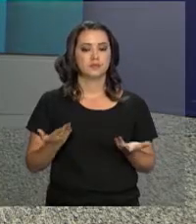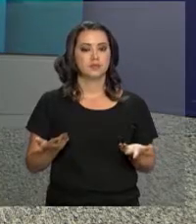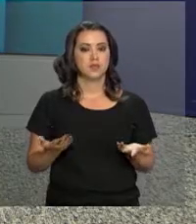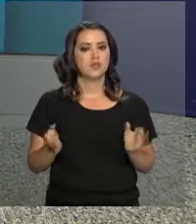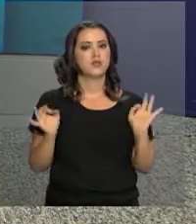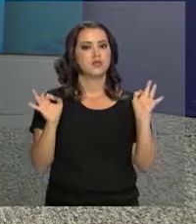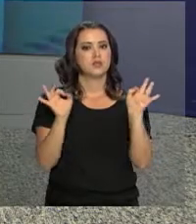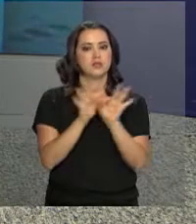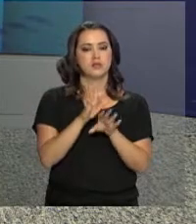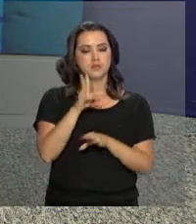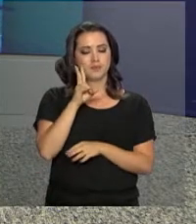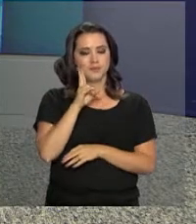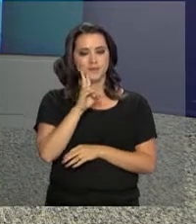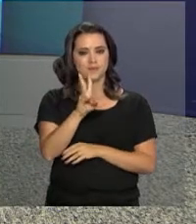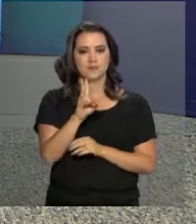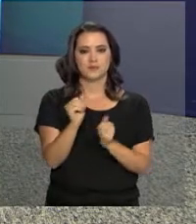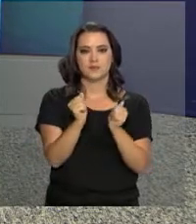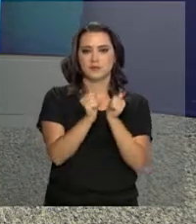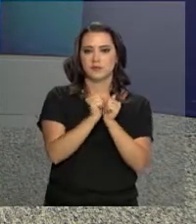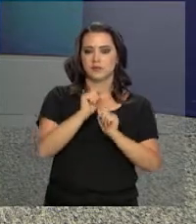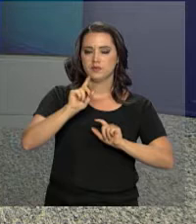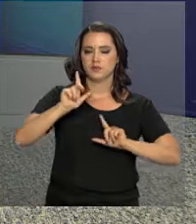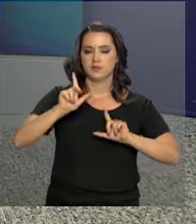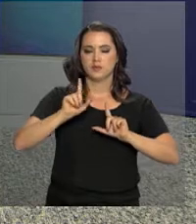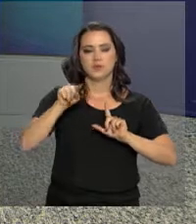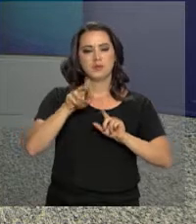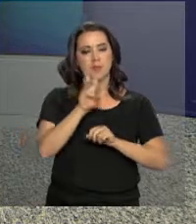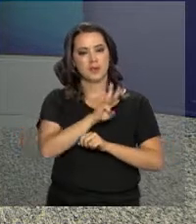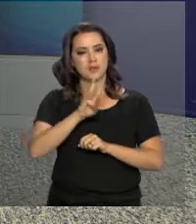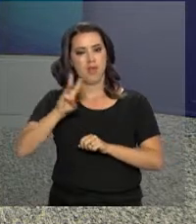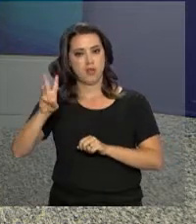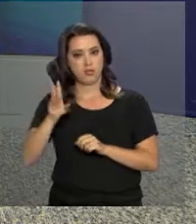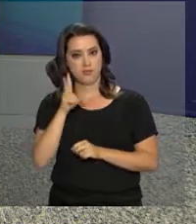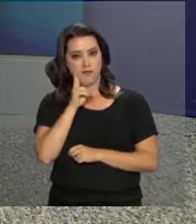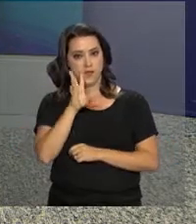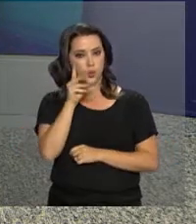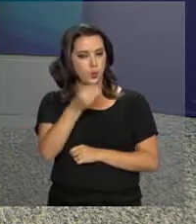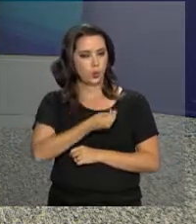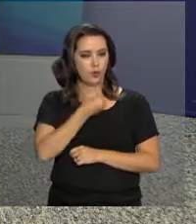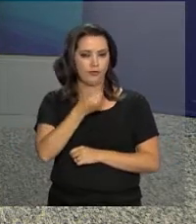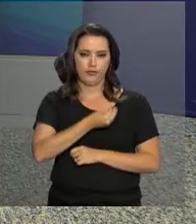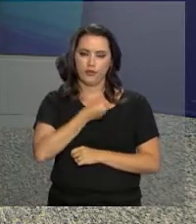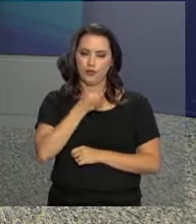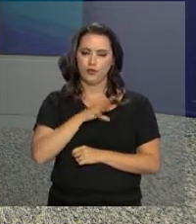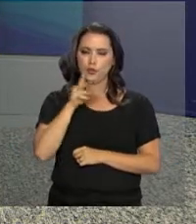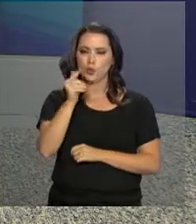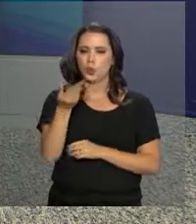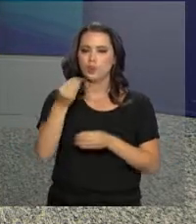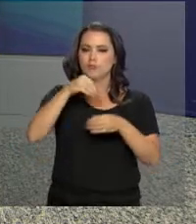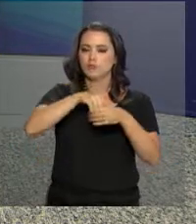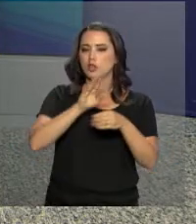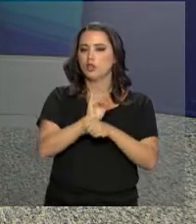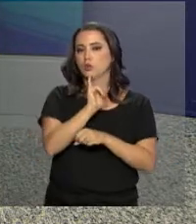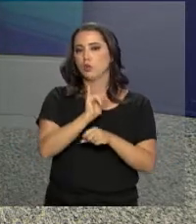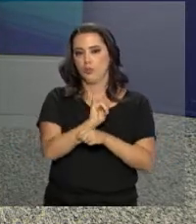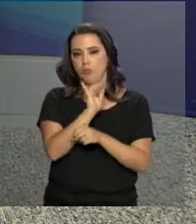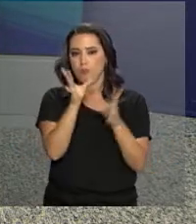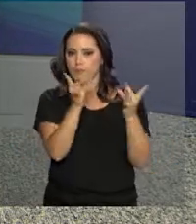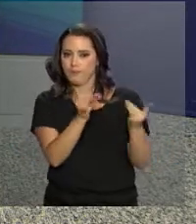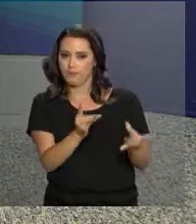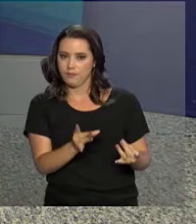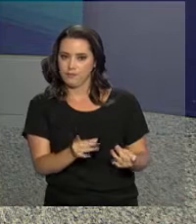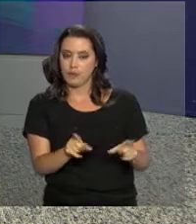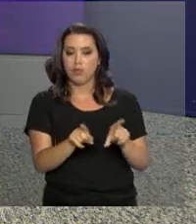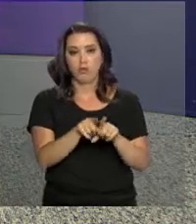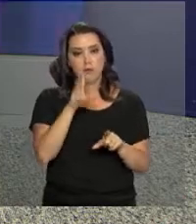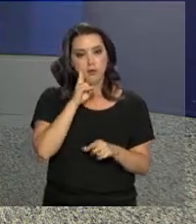Nós ficamos por aqui, você acompanha a nossa programação ao vivo pelo site da NBR. Todas as reportagens estão em nosso canal no YouTube.